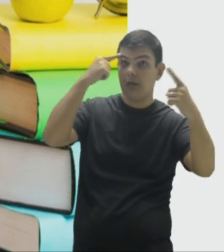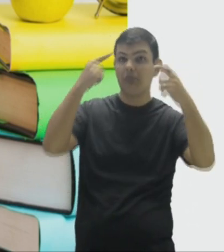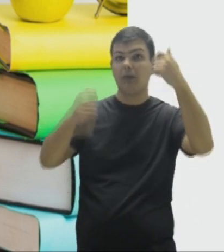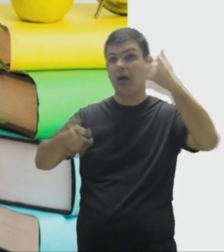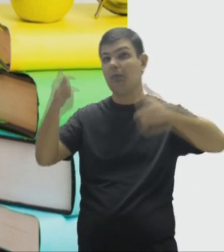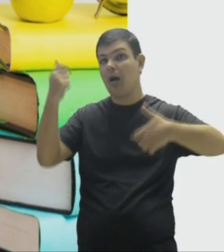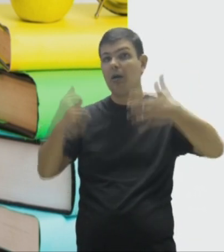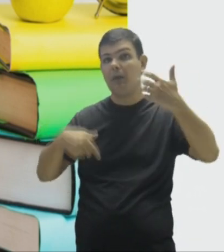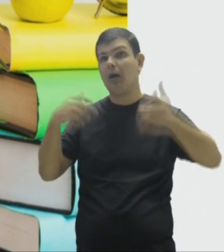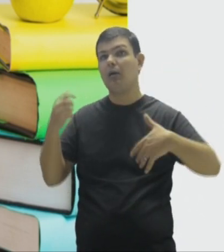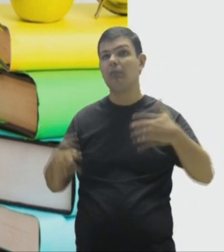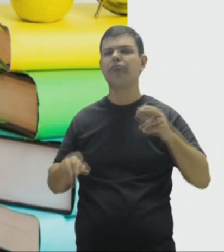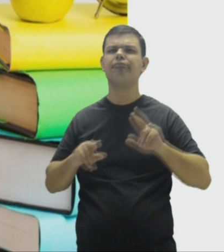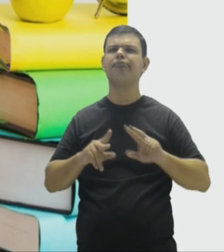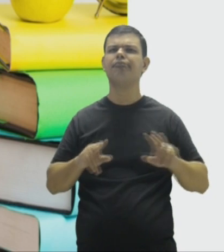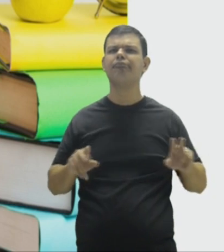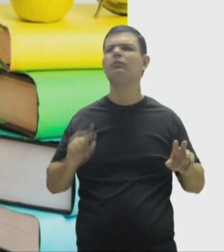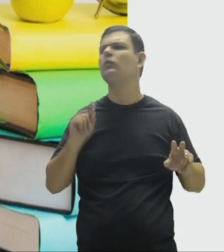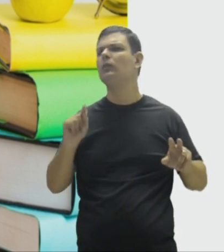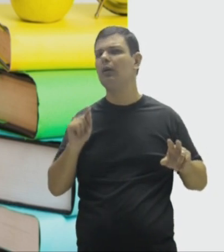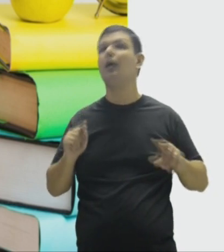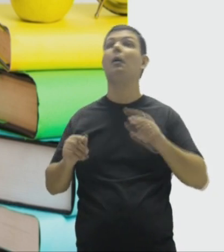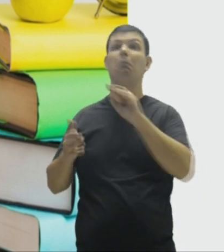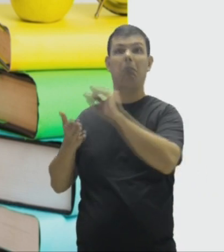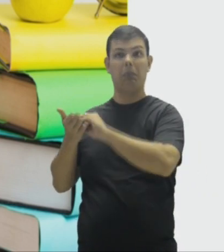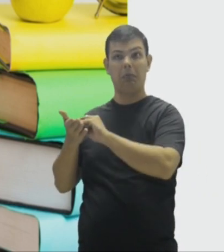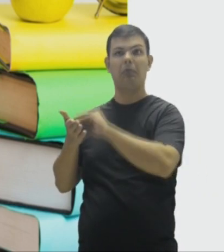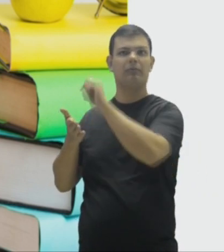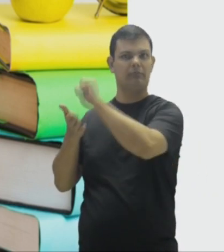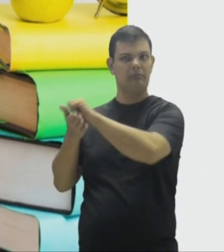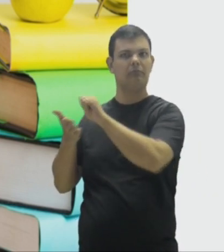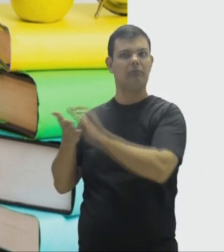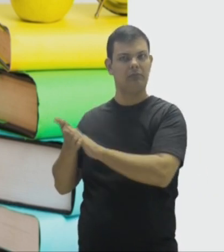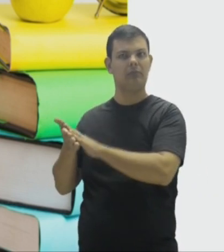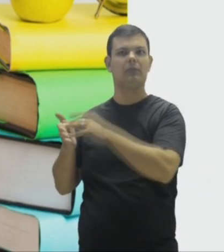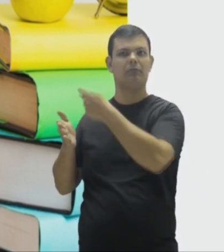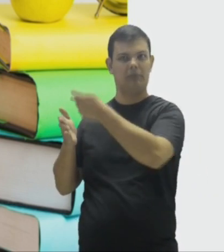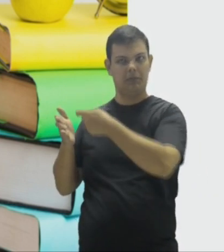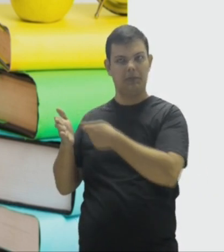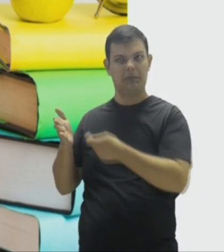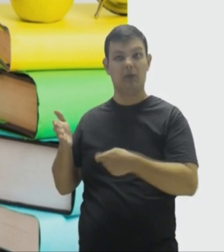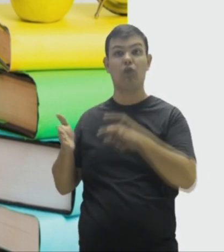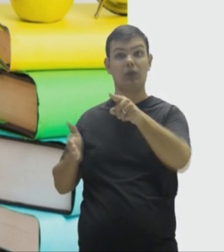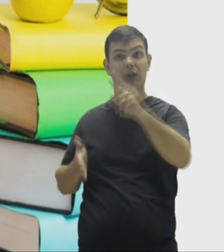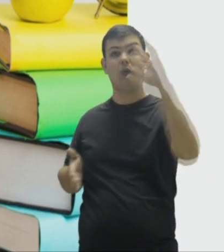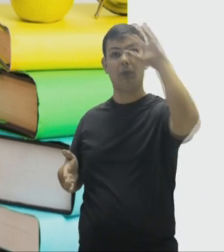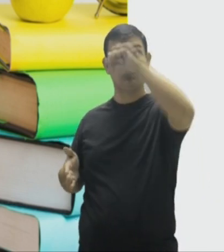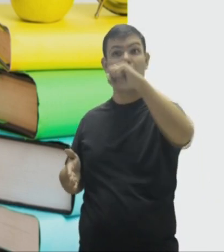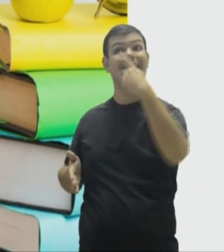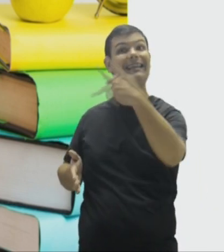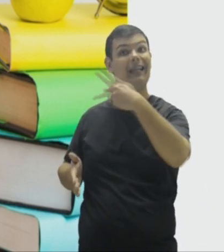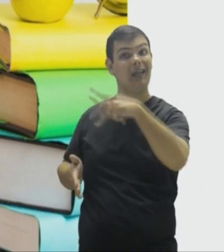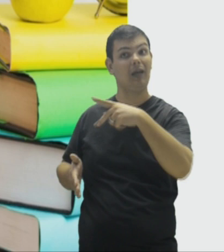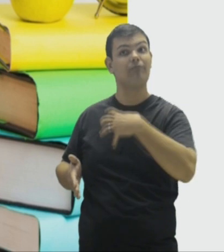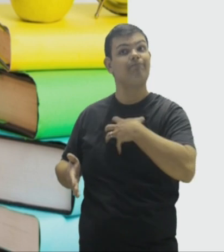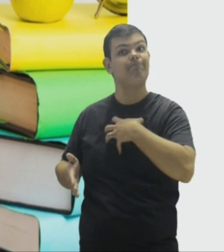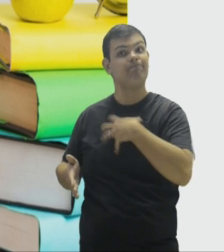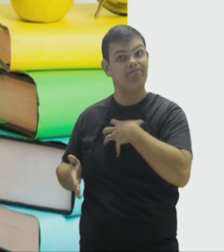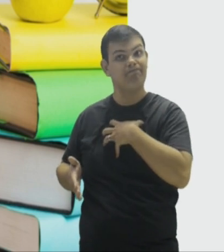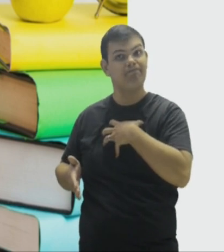que é diferente e tudo mais. Você vai anotar esse conceito que você compreendeu, ou seja, com suas palavras,